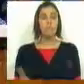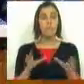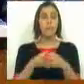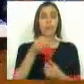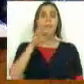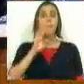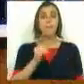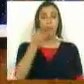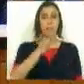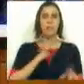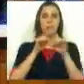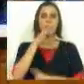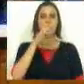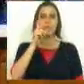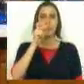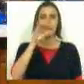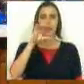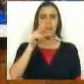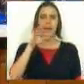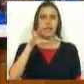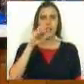bancada do PS, tem a palavra o Sr. Deputado Acácio Pinto.